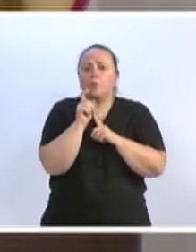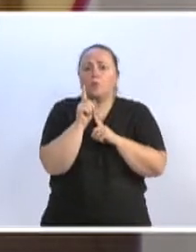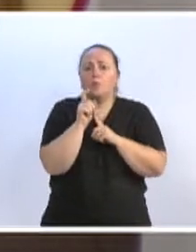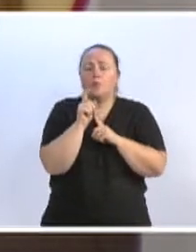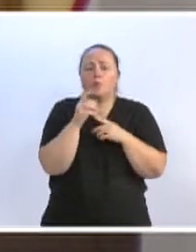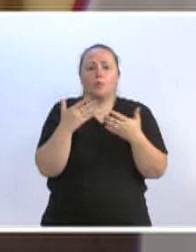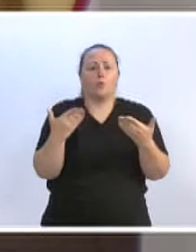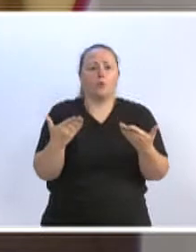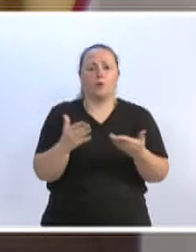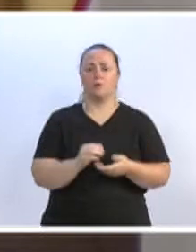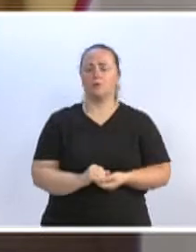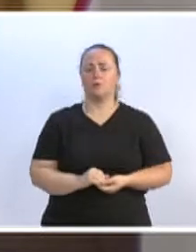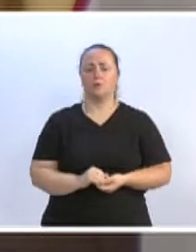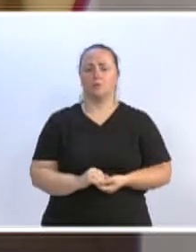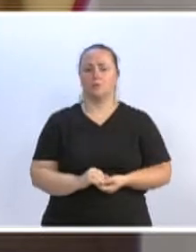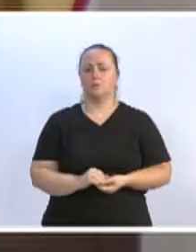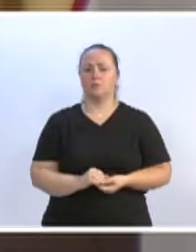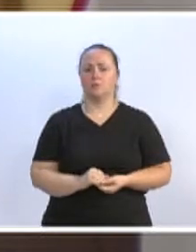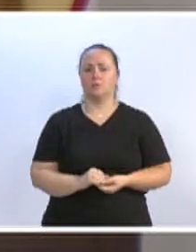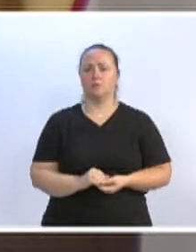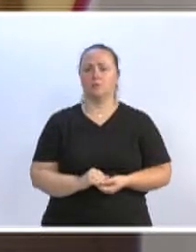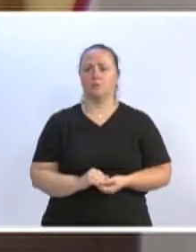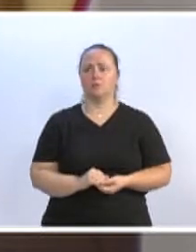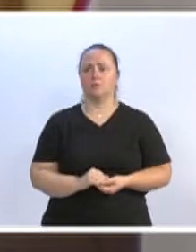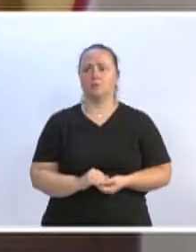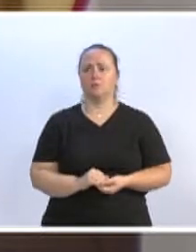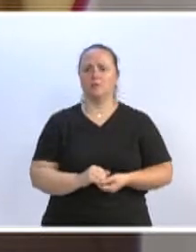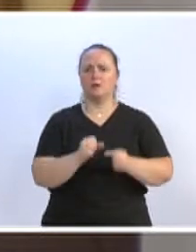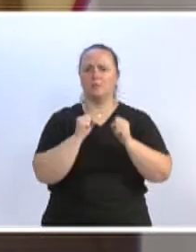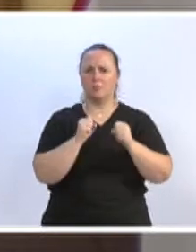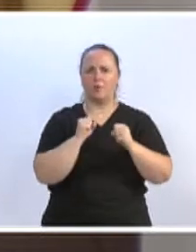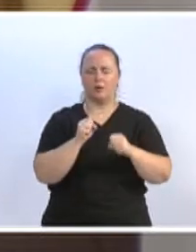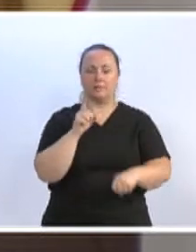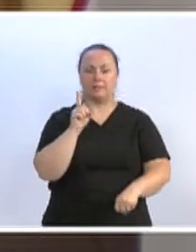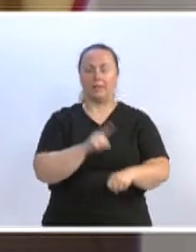Posso mesmo, em legítima defesa, realizar isto?